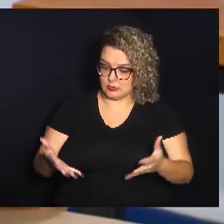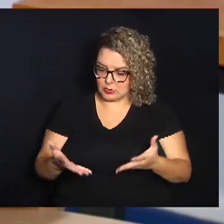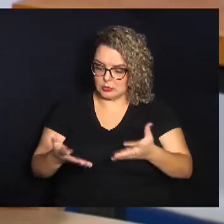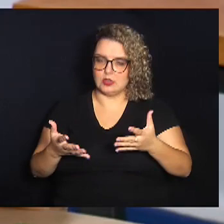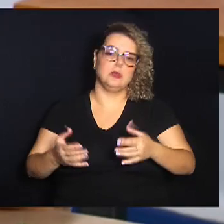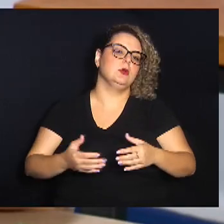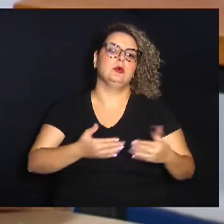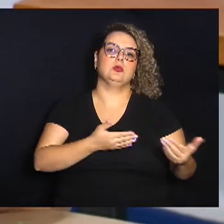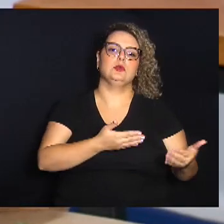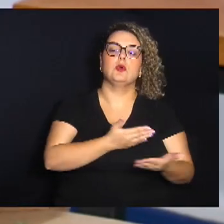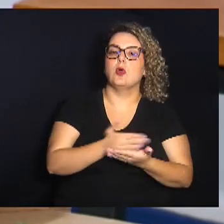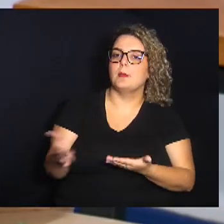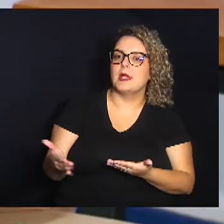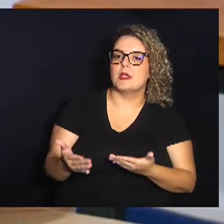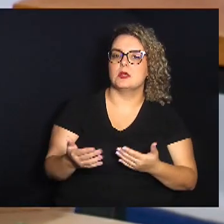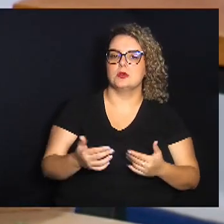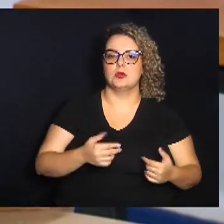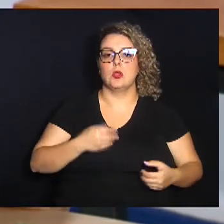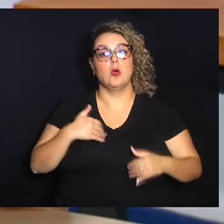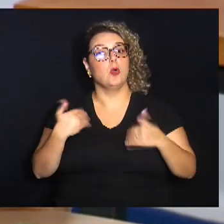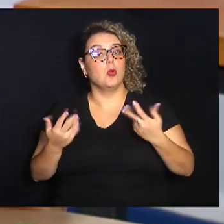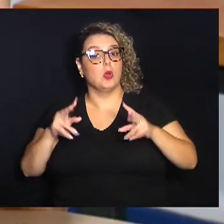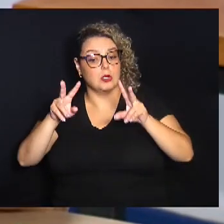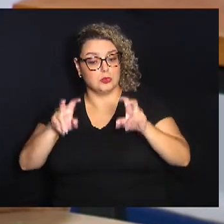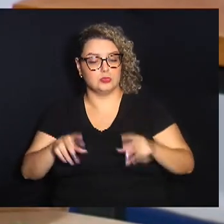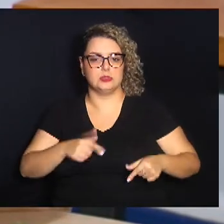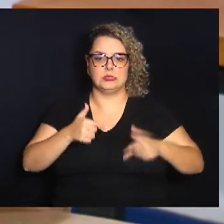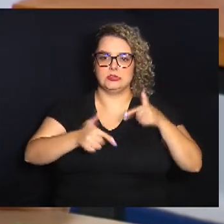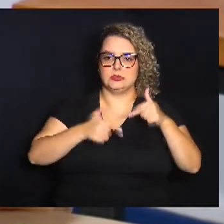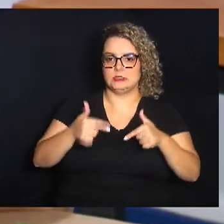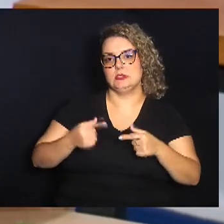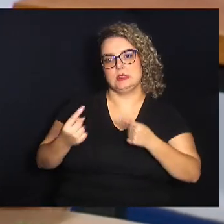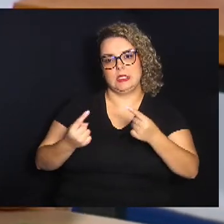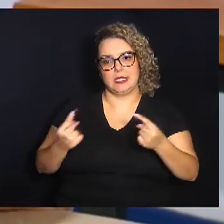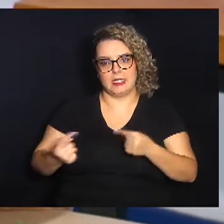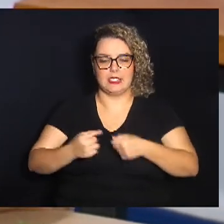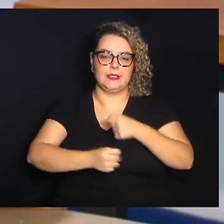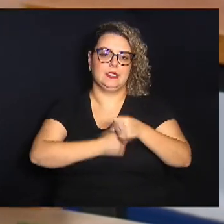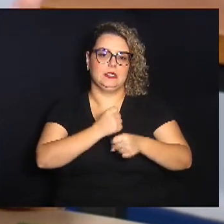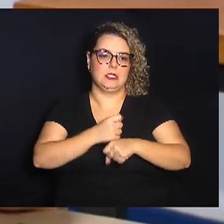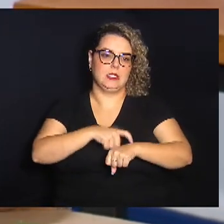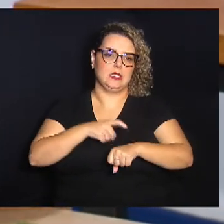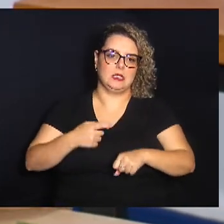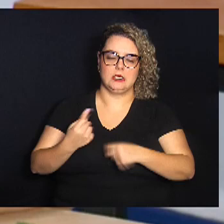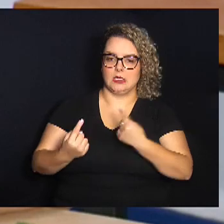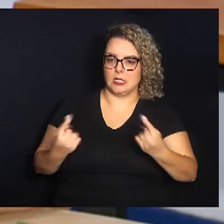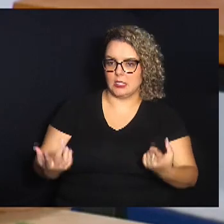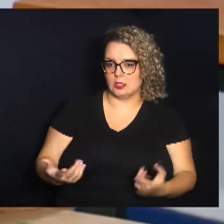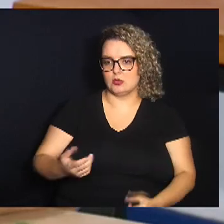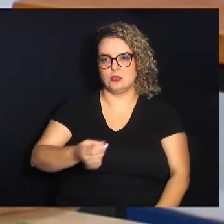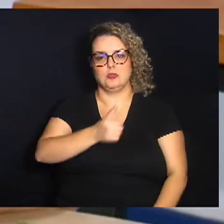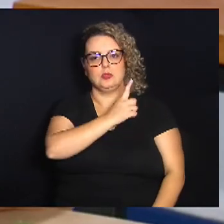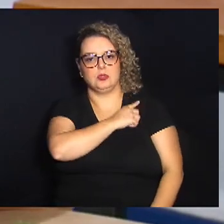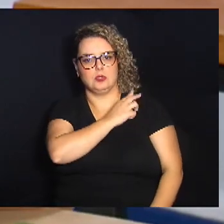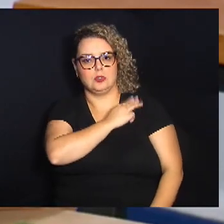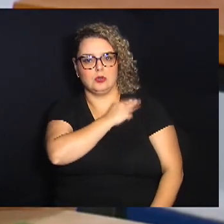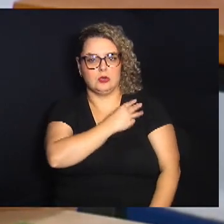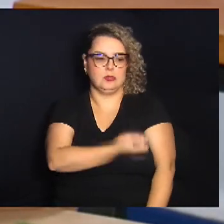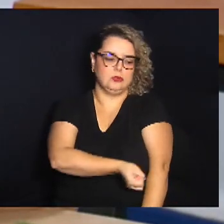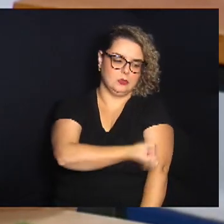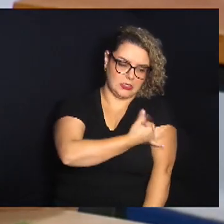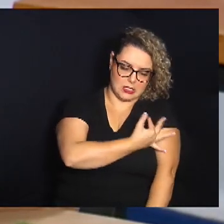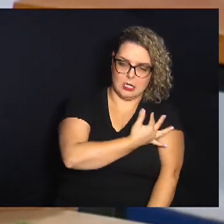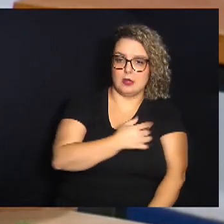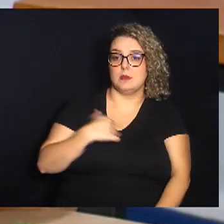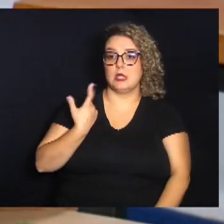cronograma inicial de quais os assuntos serão trabalhados em cada ano, em cada período, então, do ensino médio, do ensino fundamental, para